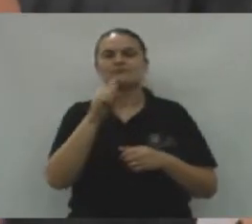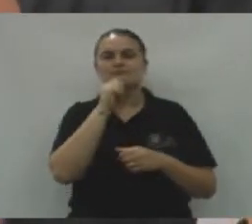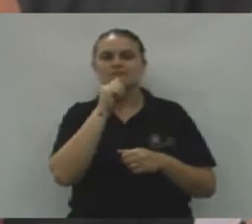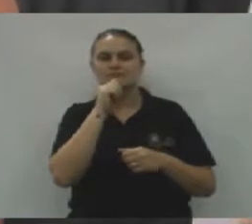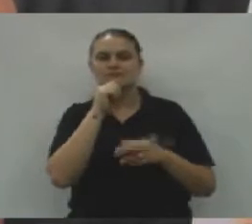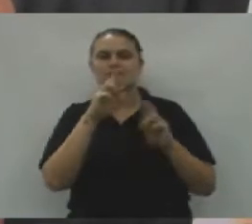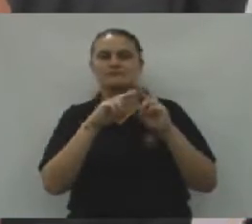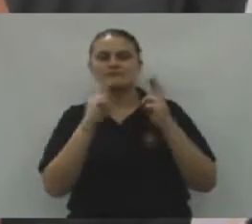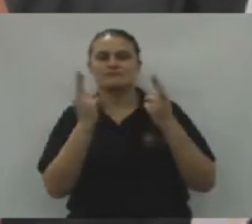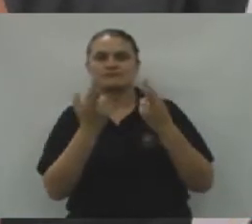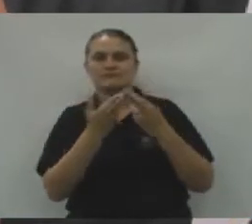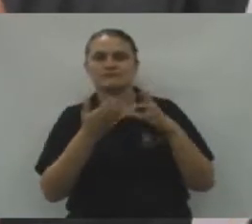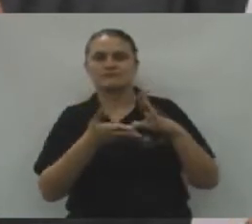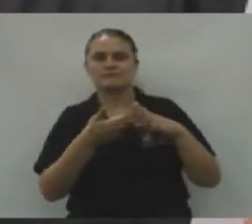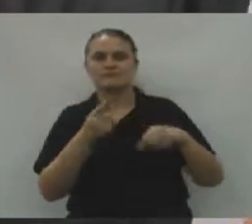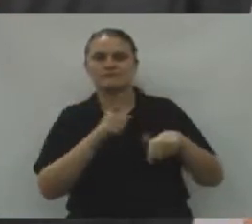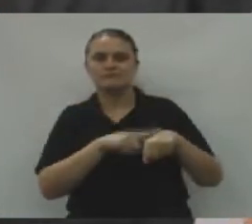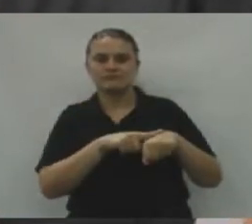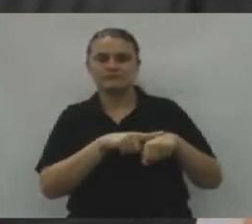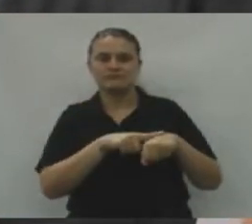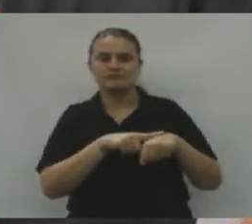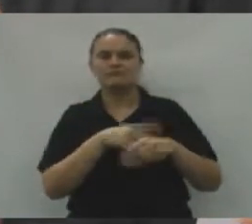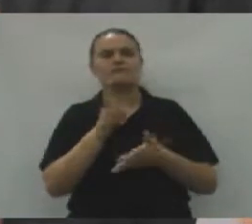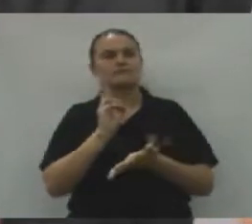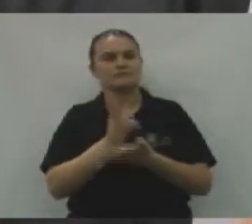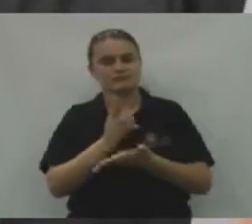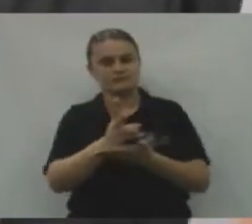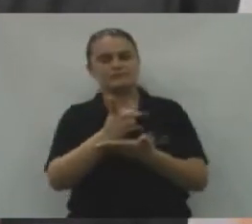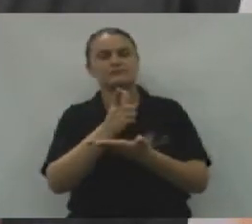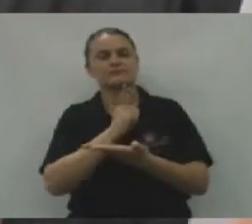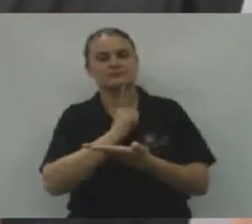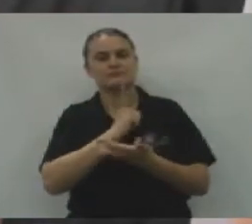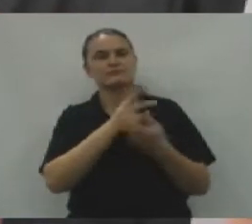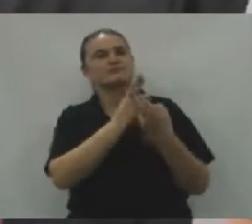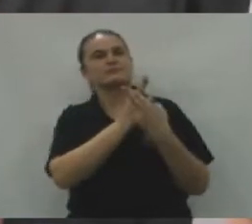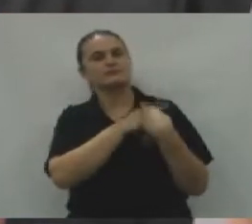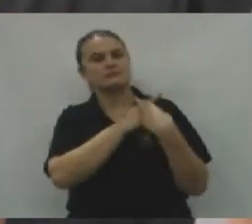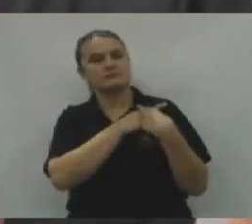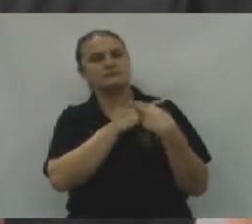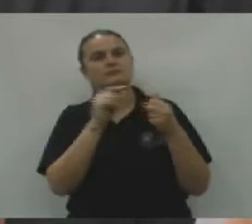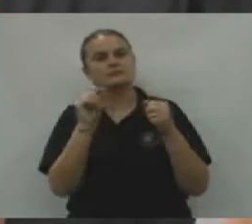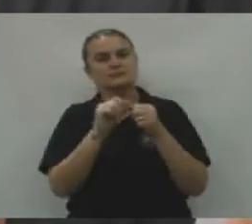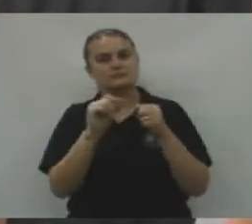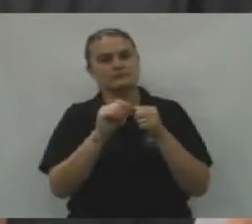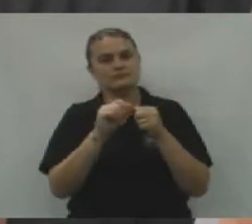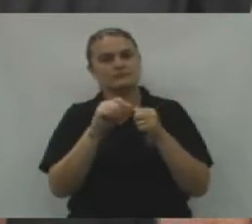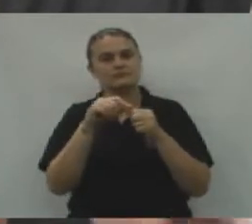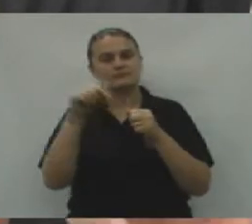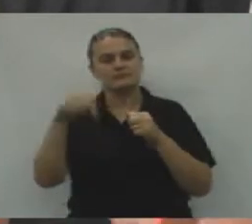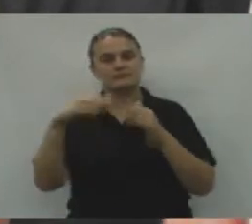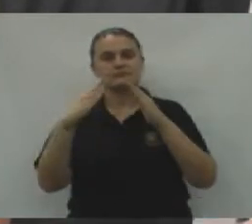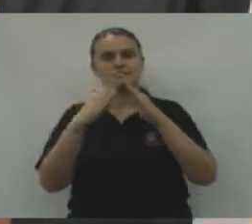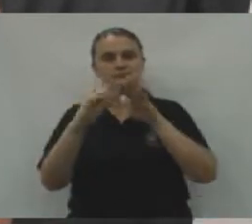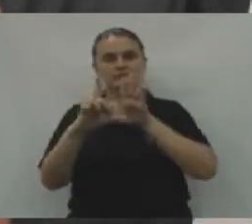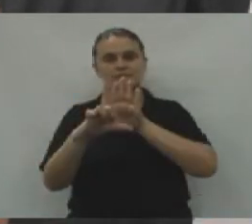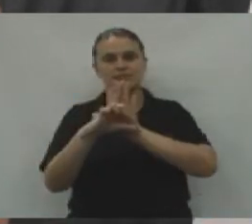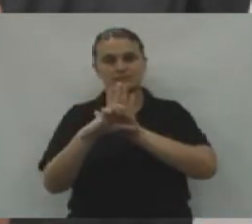como foi comentado, e sempre com responsabilidade, fazendo com que essa Casa de